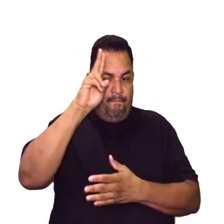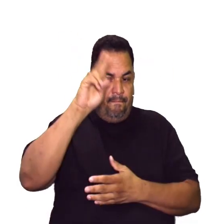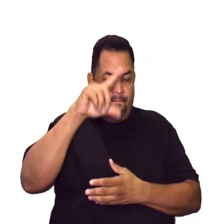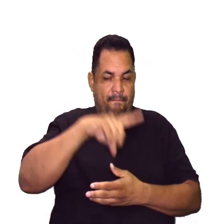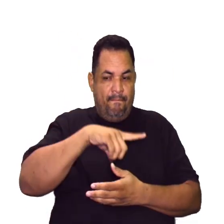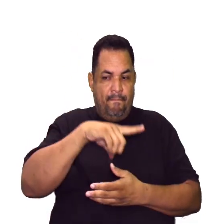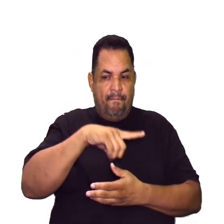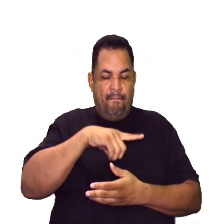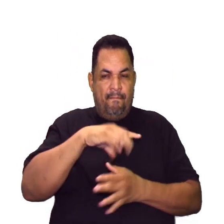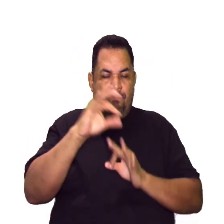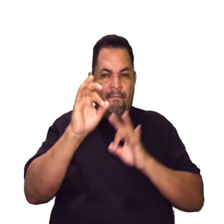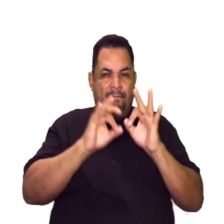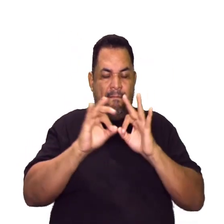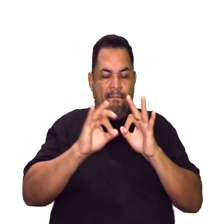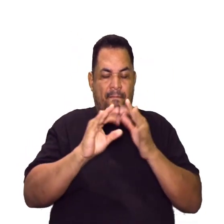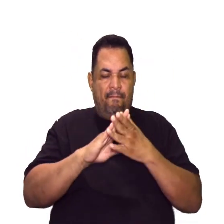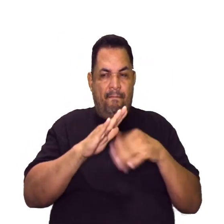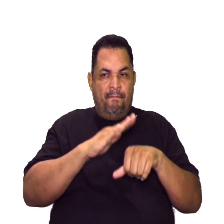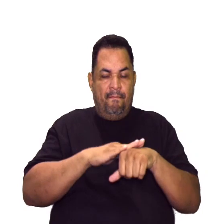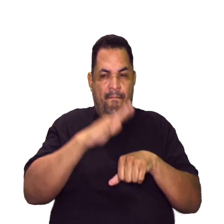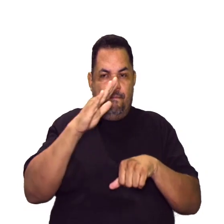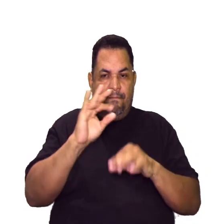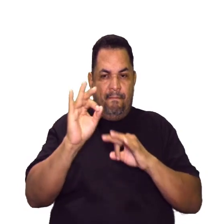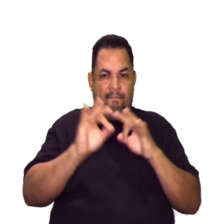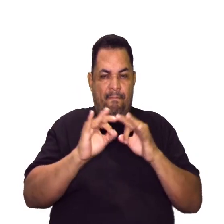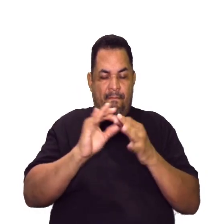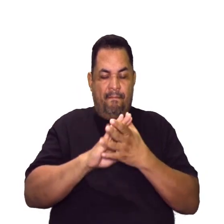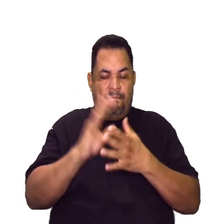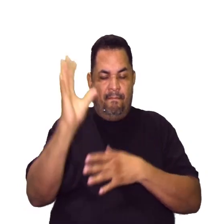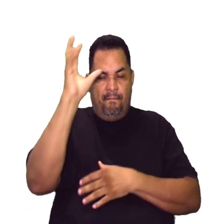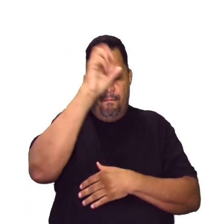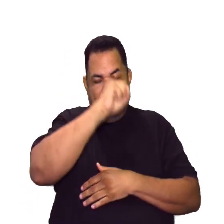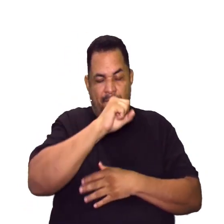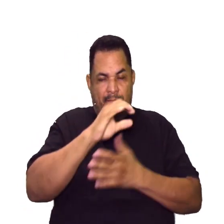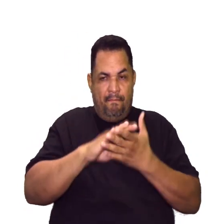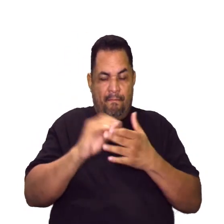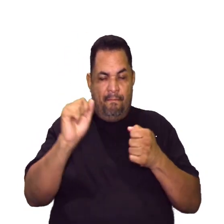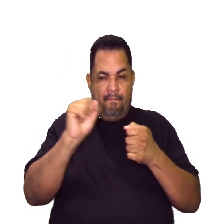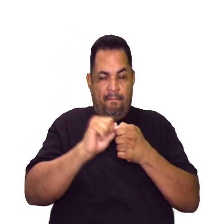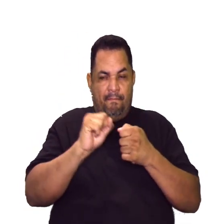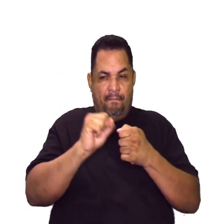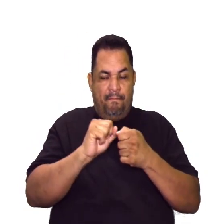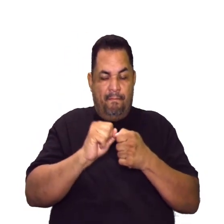ainda temos aqui, ó, mais um aprender